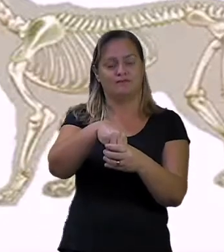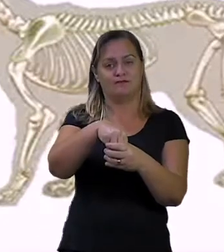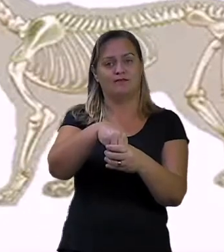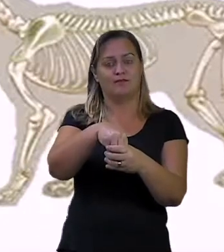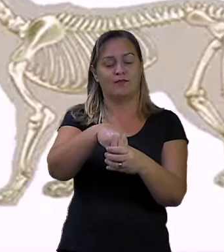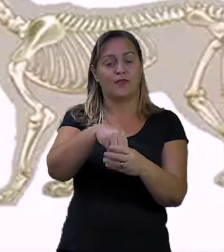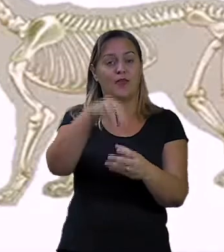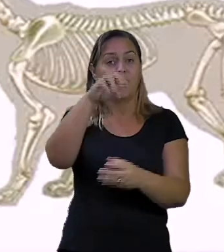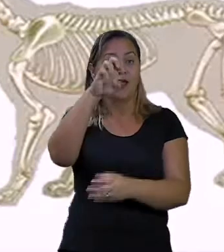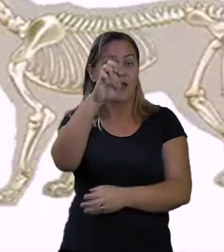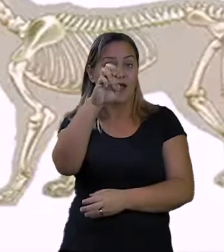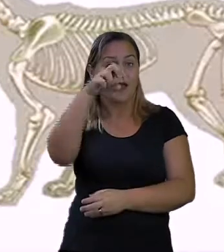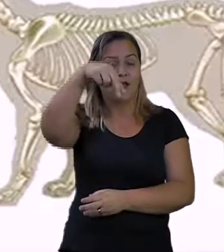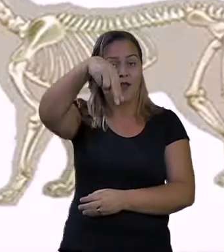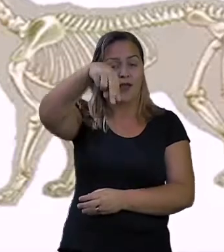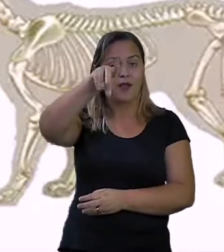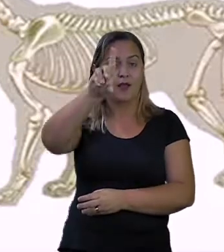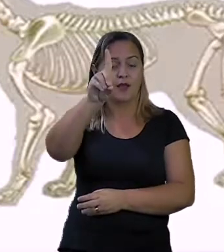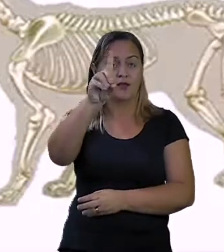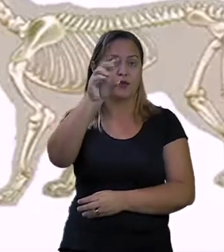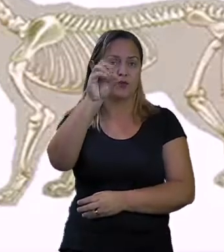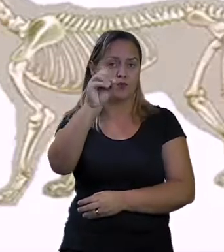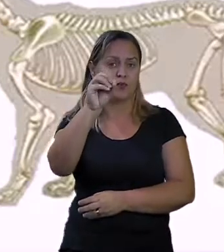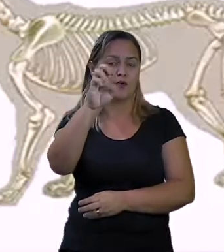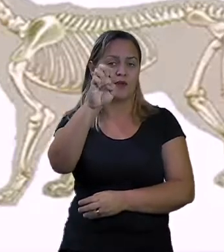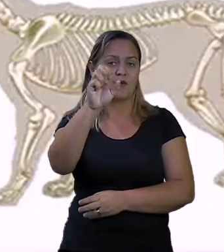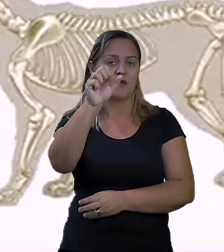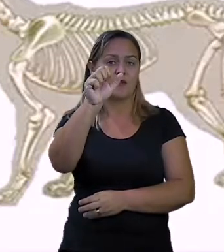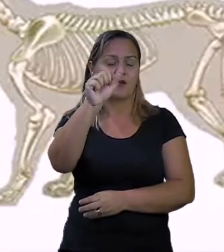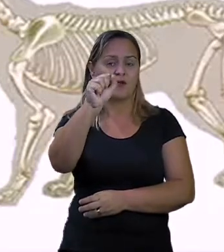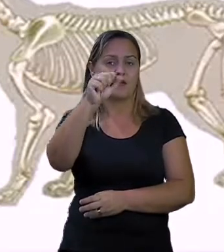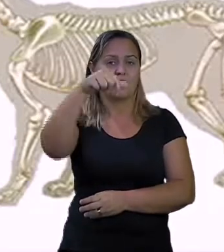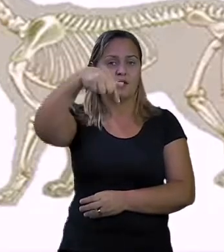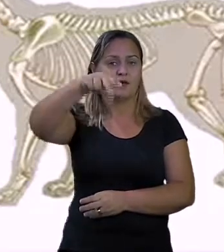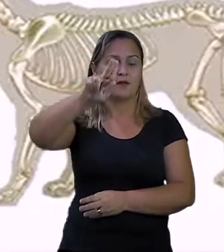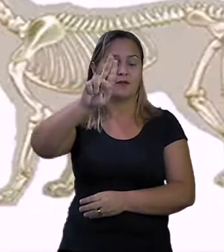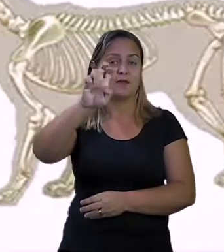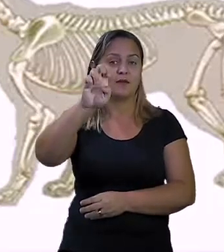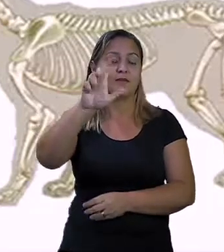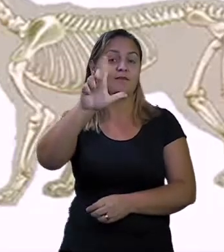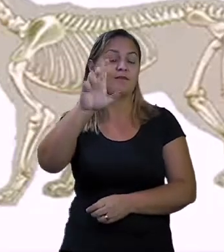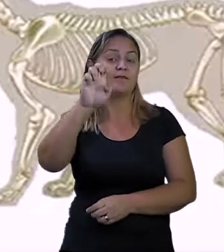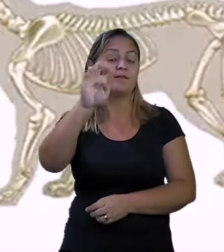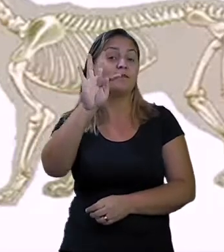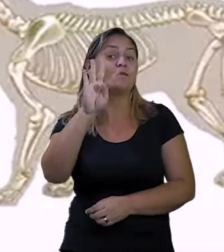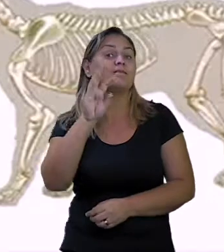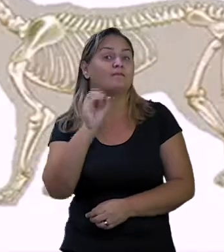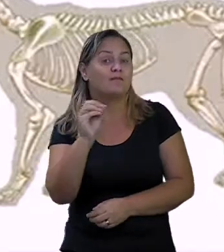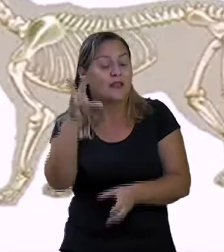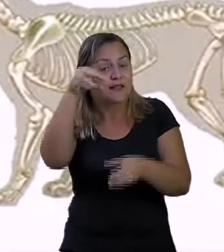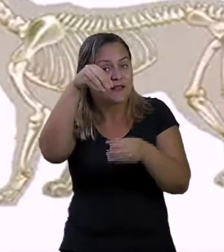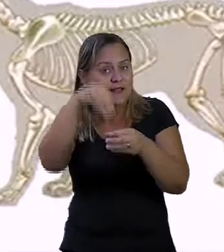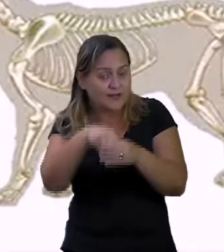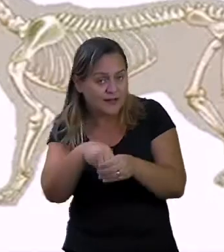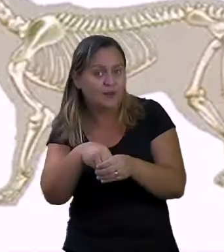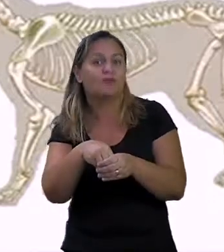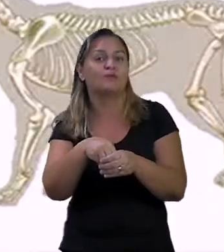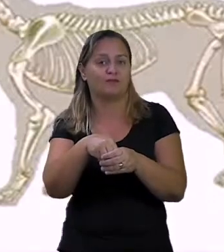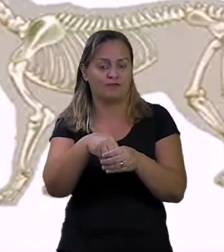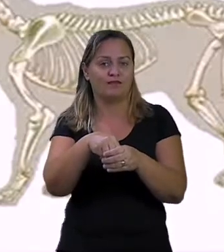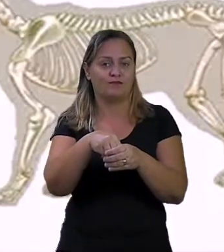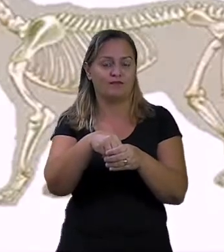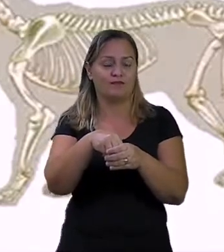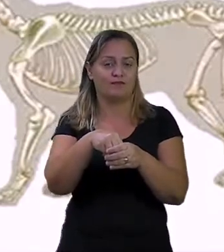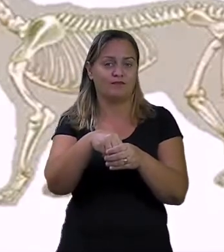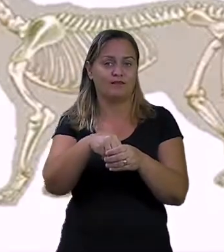o endoesqueleto. E aí, como é que a gente estrutura tudo isso? A